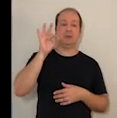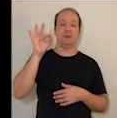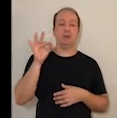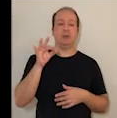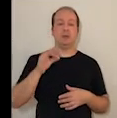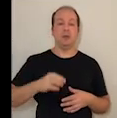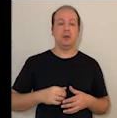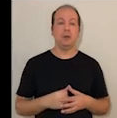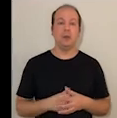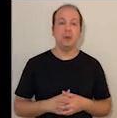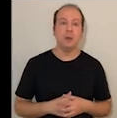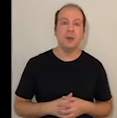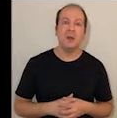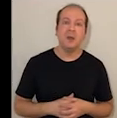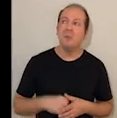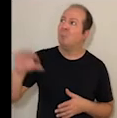Mosca.